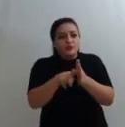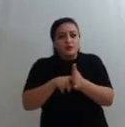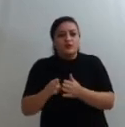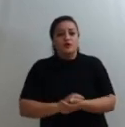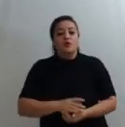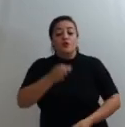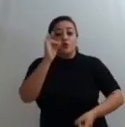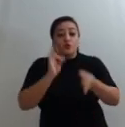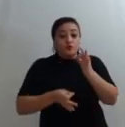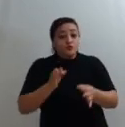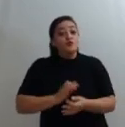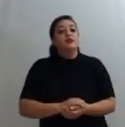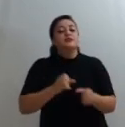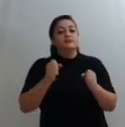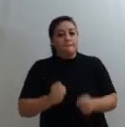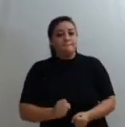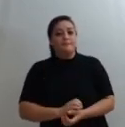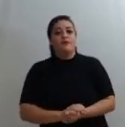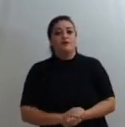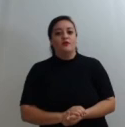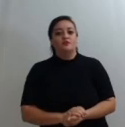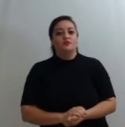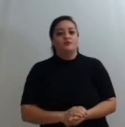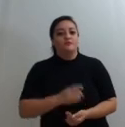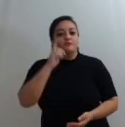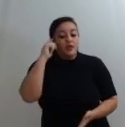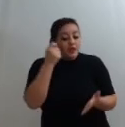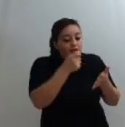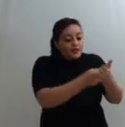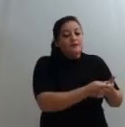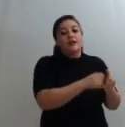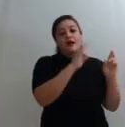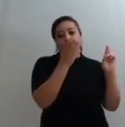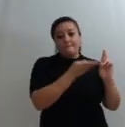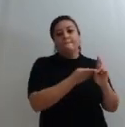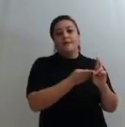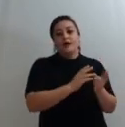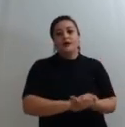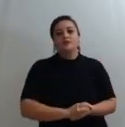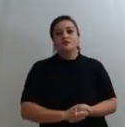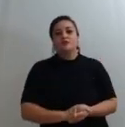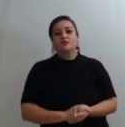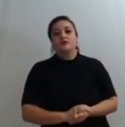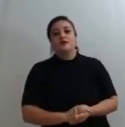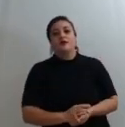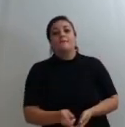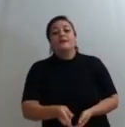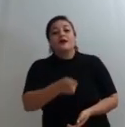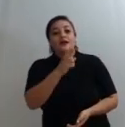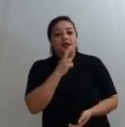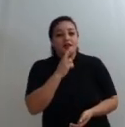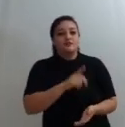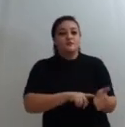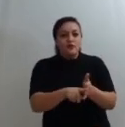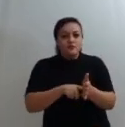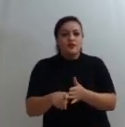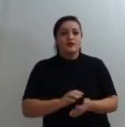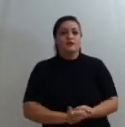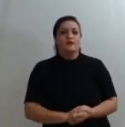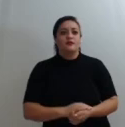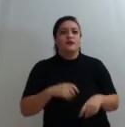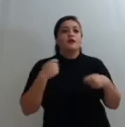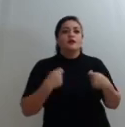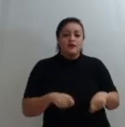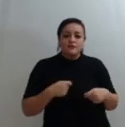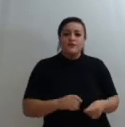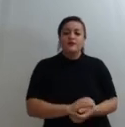ao acusado que compareça à data para ser interrogado, inclusive deve iniciar o interrogatório endereçando-lhe